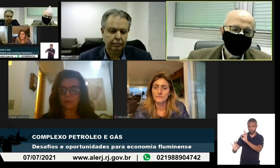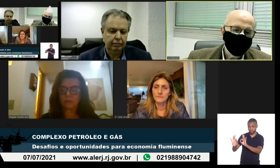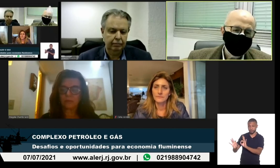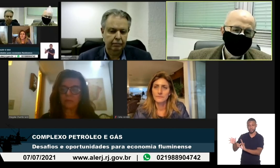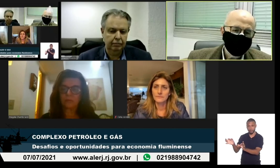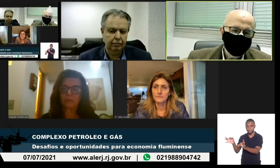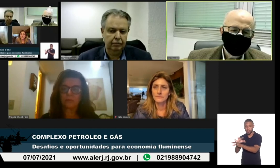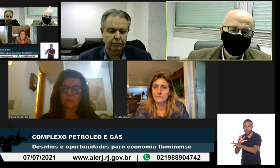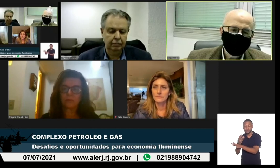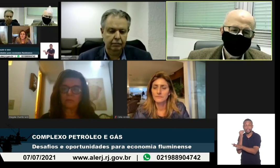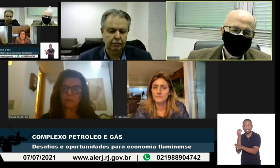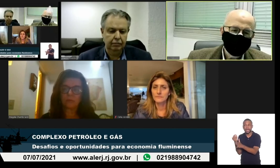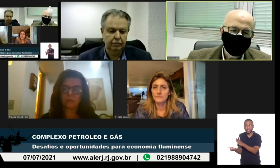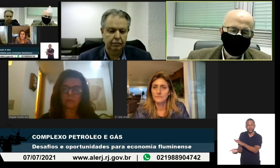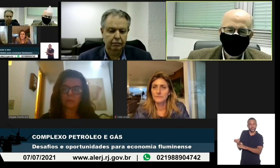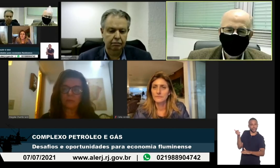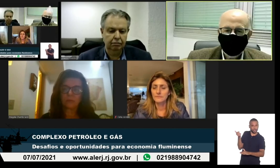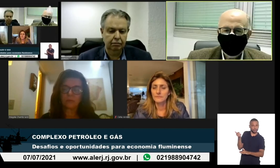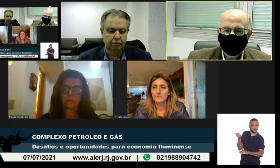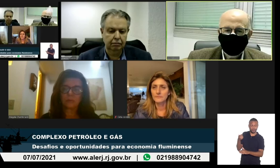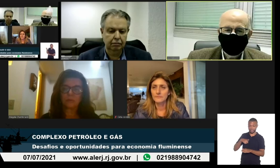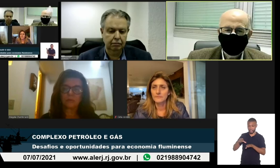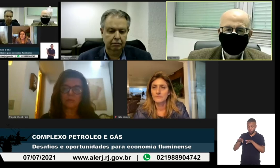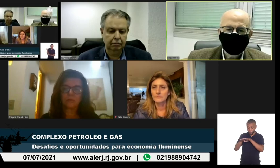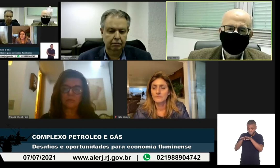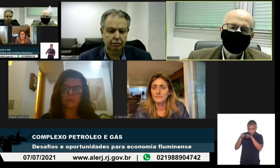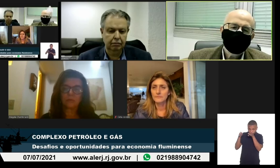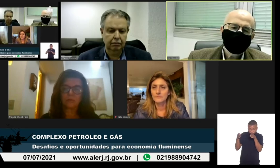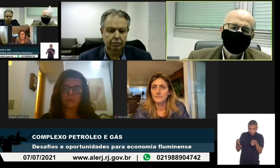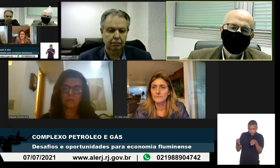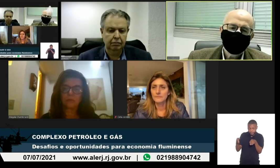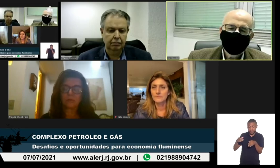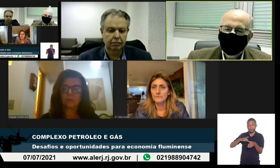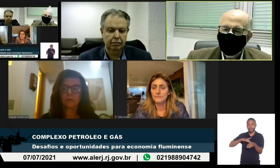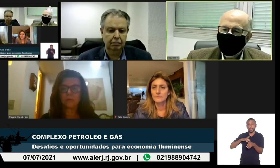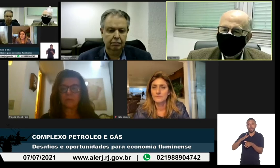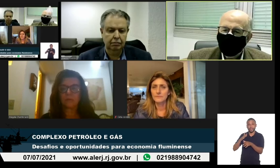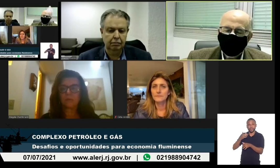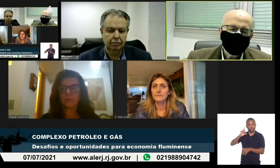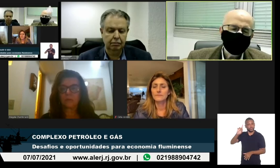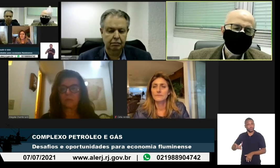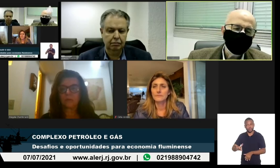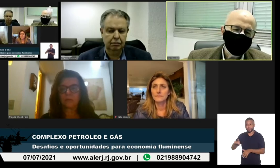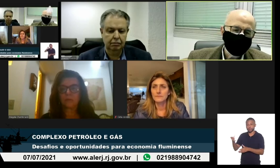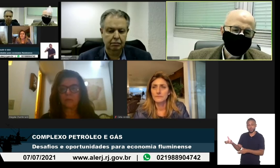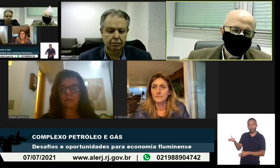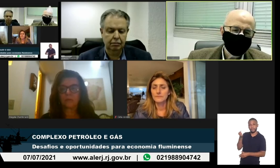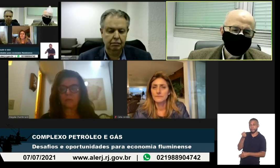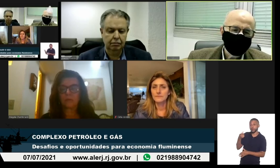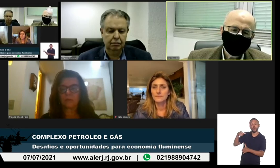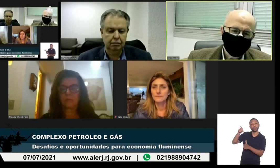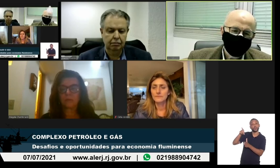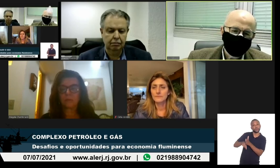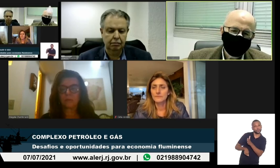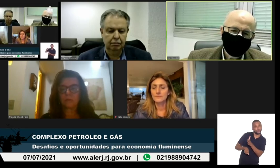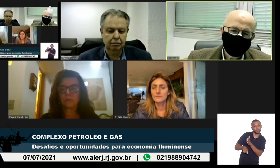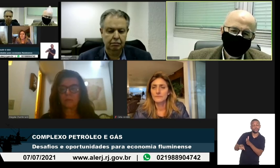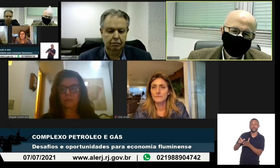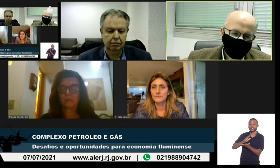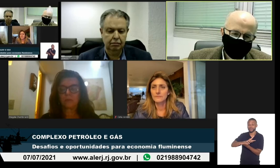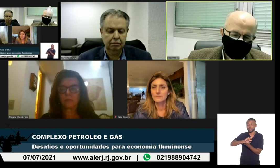da plataforma, evidentemente, tem toda a parte de subsídio, isto é, todos os dispositivos que